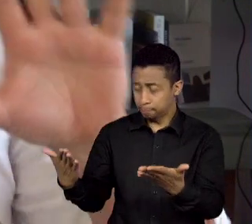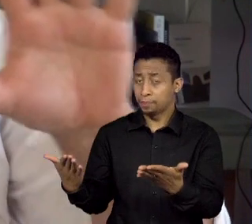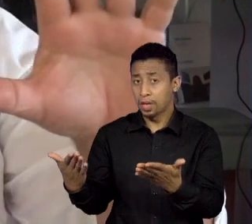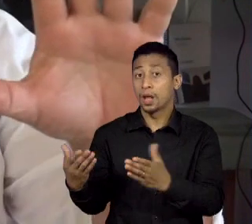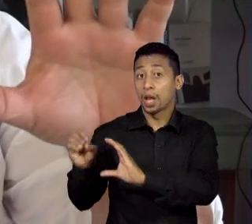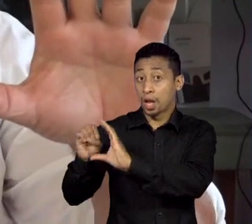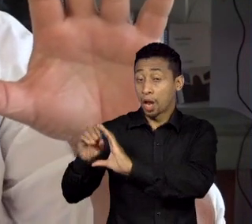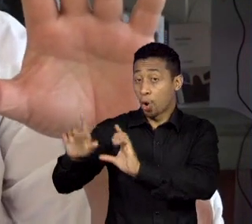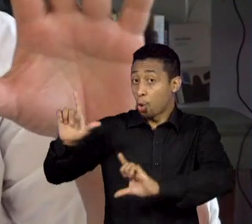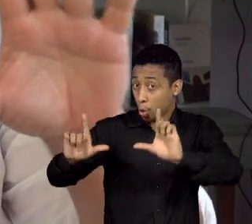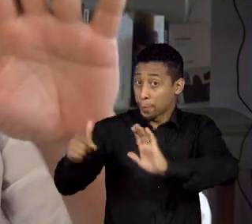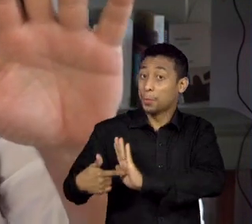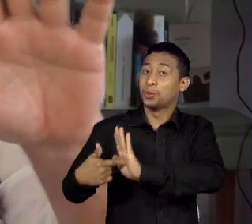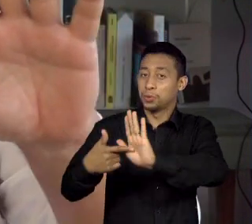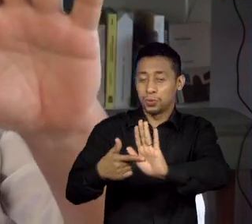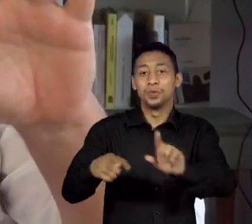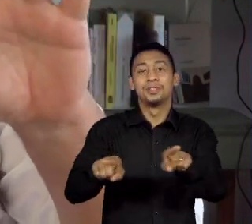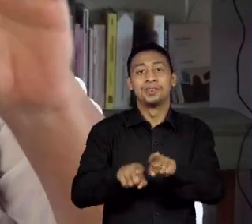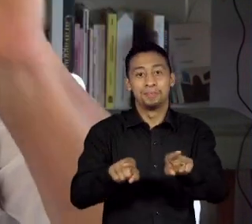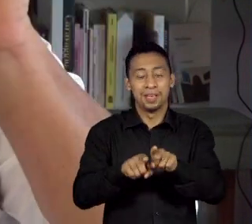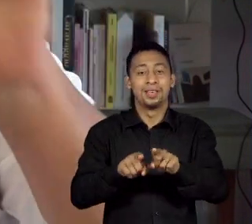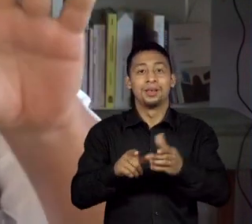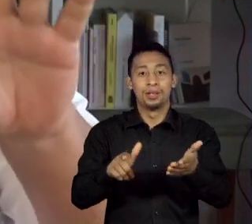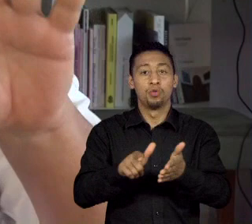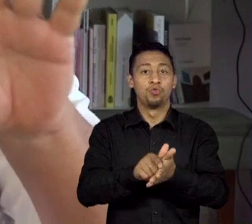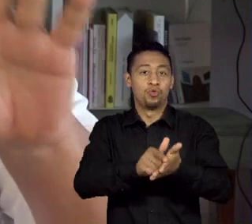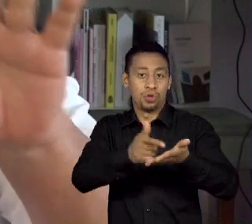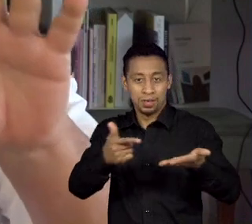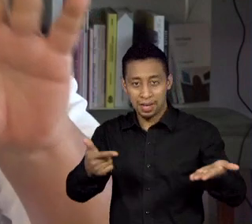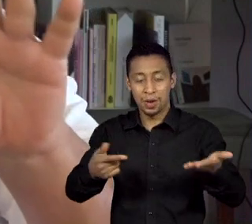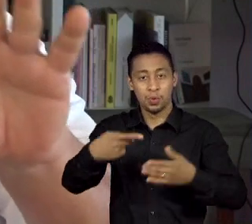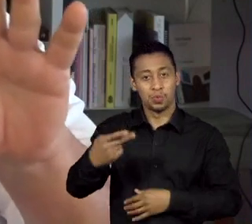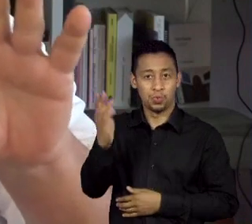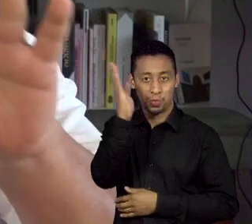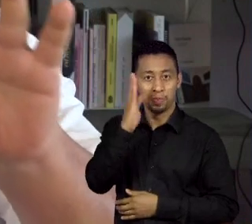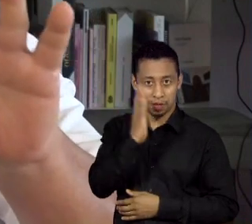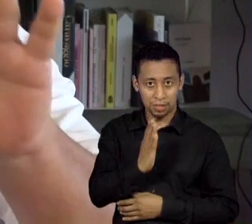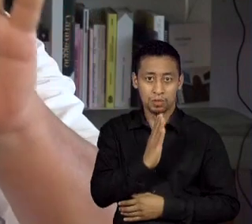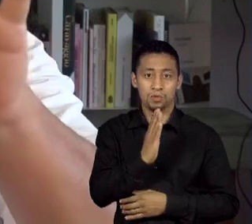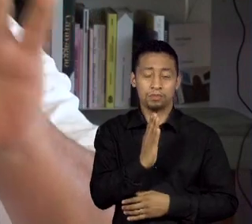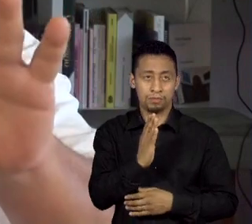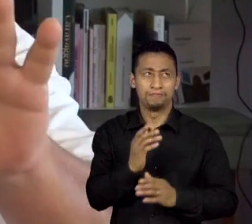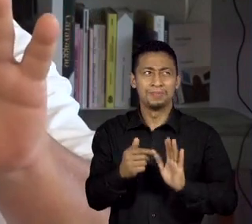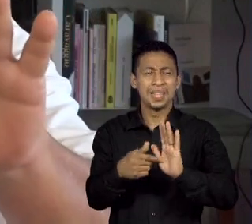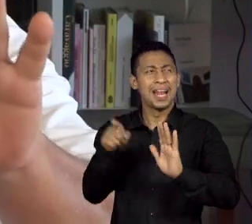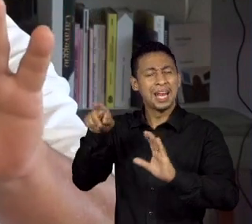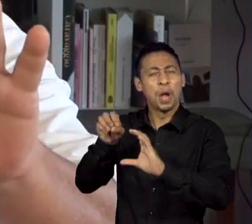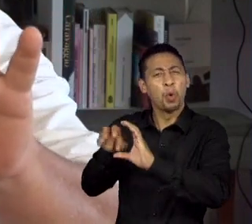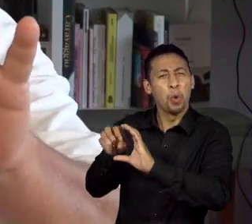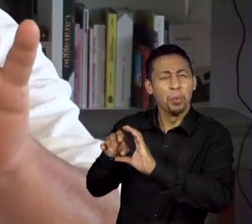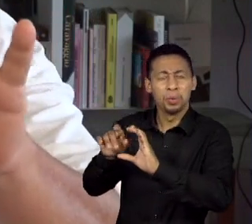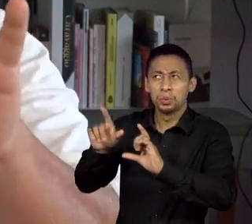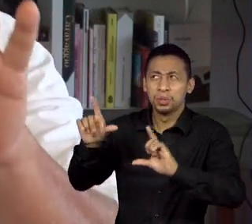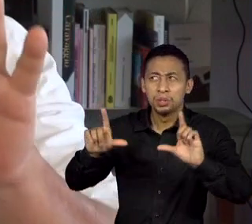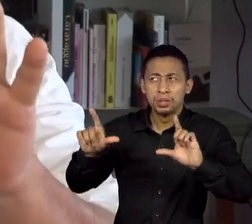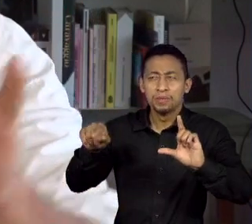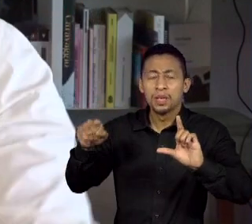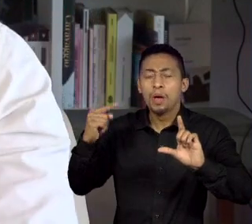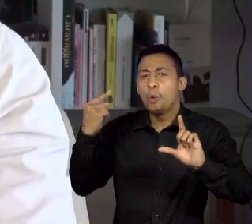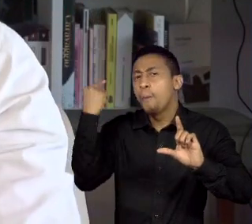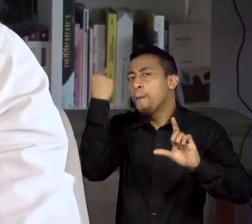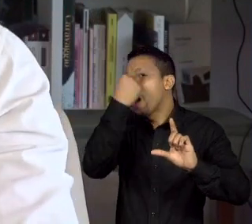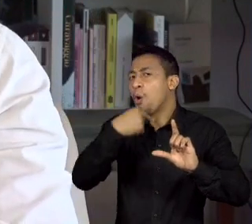Teve uma edição do Jornal Nacional, teve uma edição do jornal de 1 hora da Globo, foi uma e